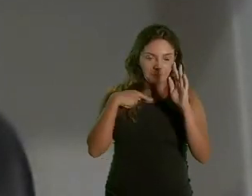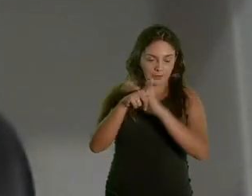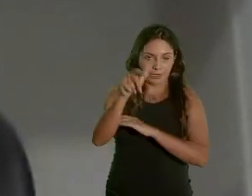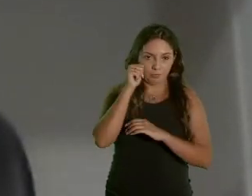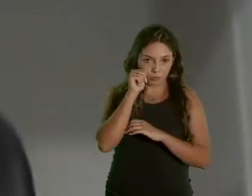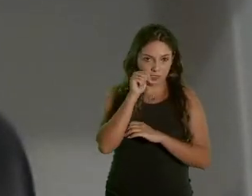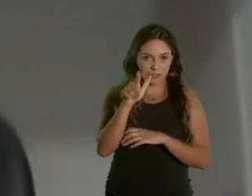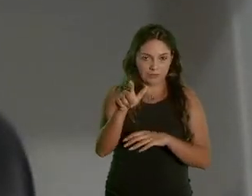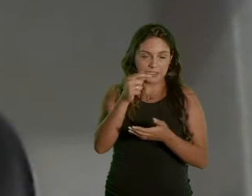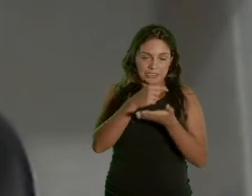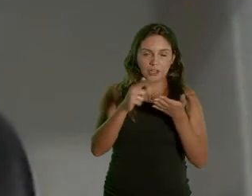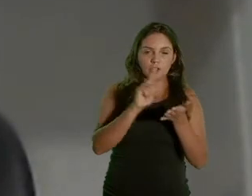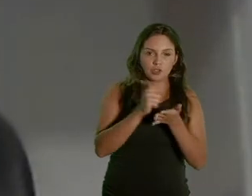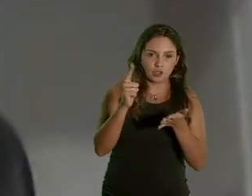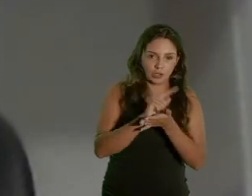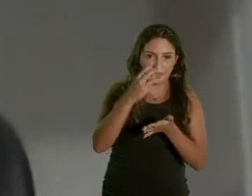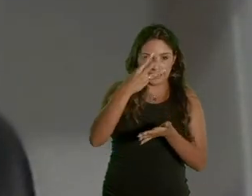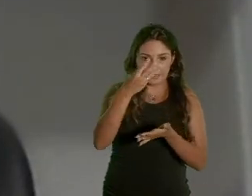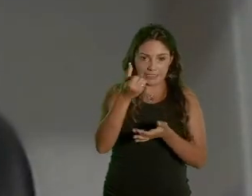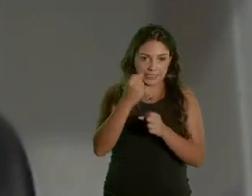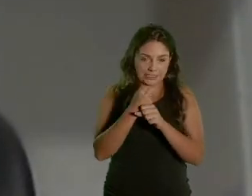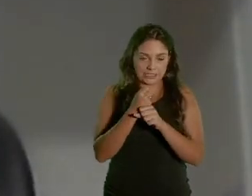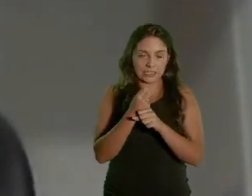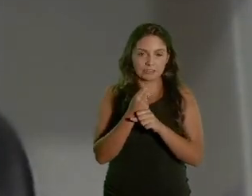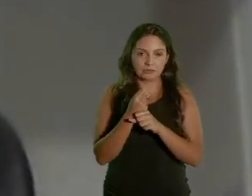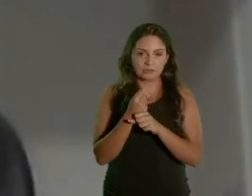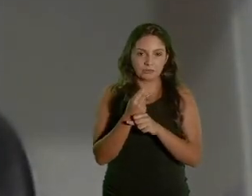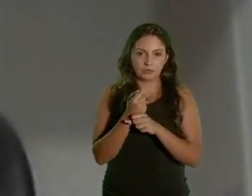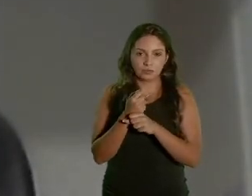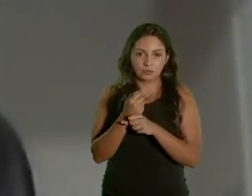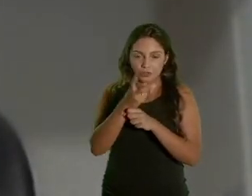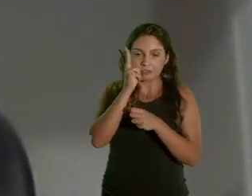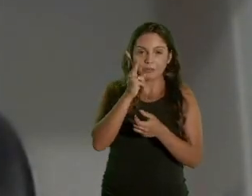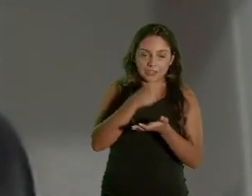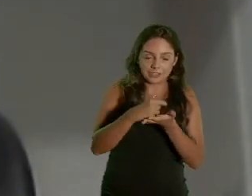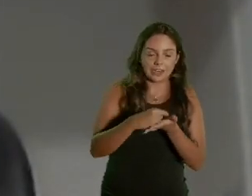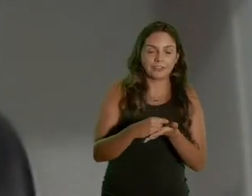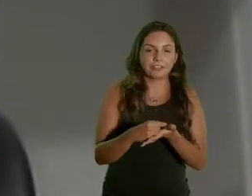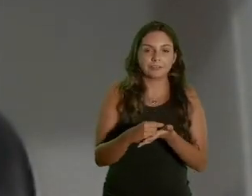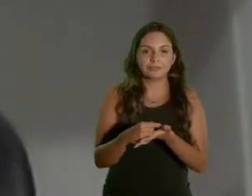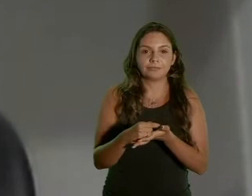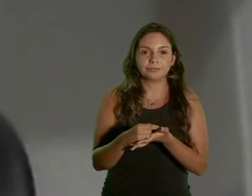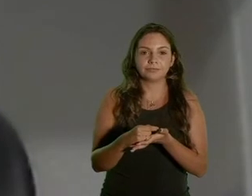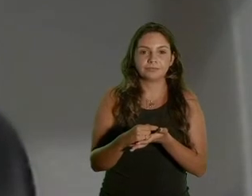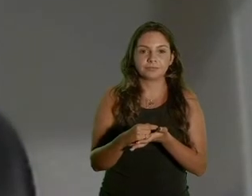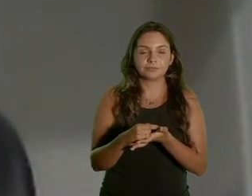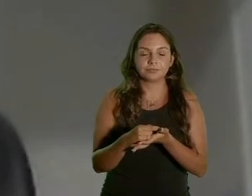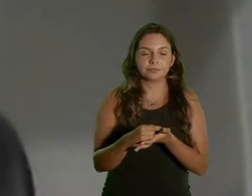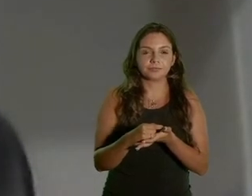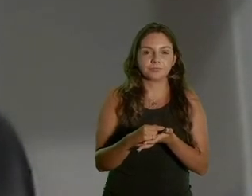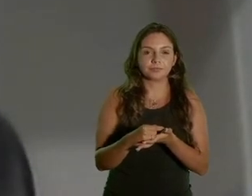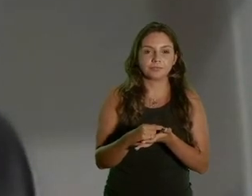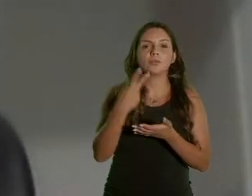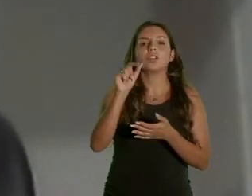escreve para jornal há 36 anos sem ter falhado um dia. Então, acredito que a inspiração para a senhora seja uma coisa